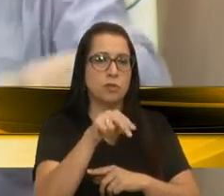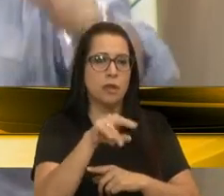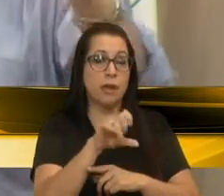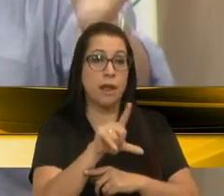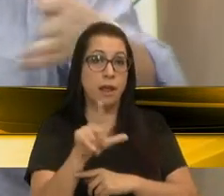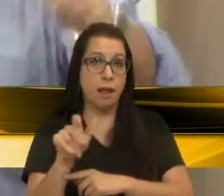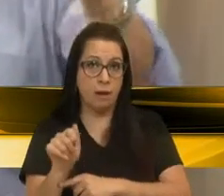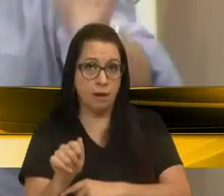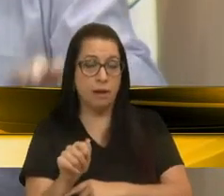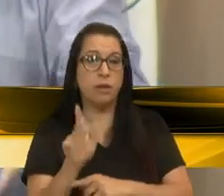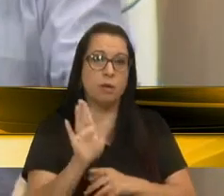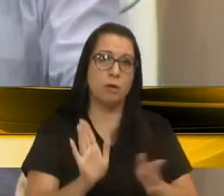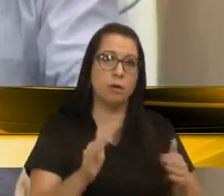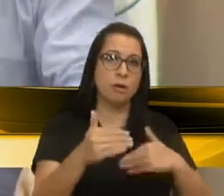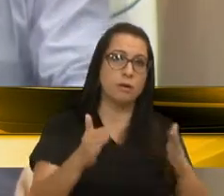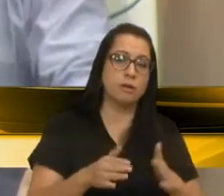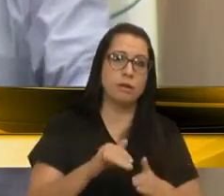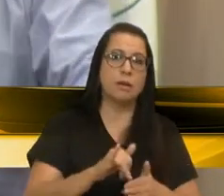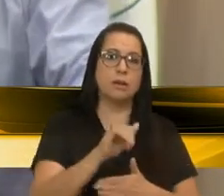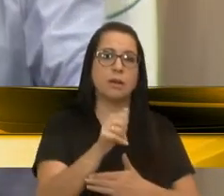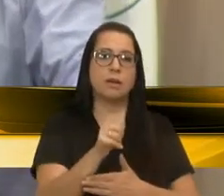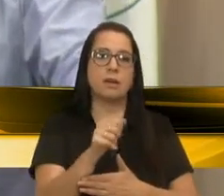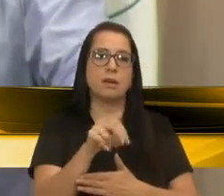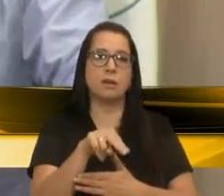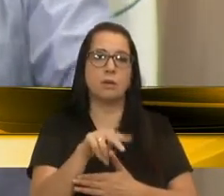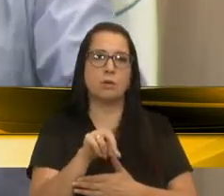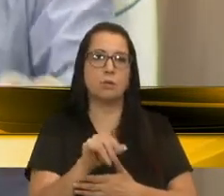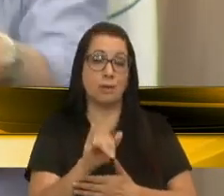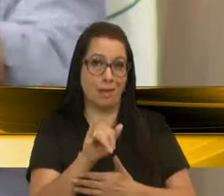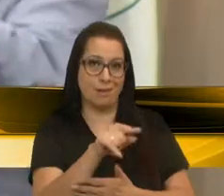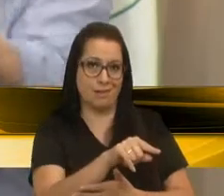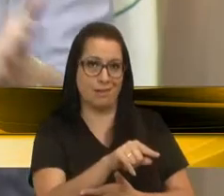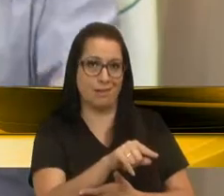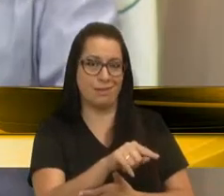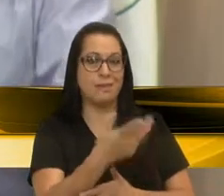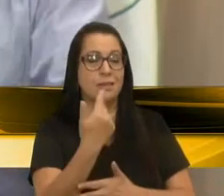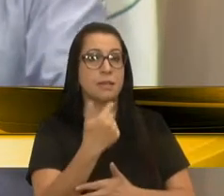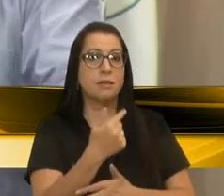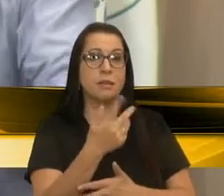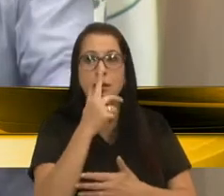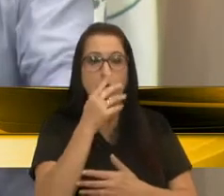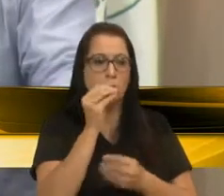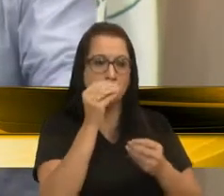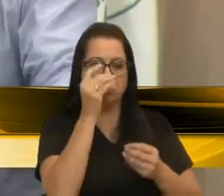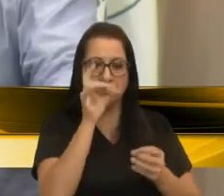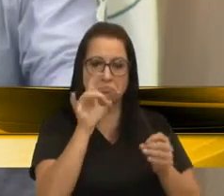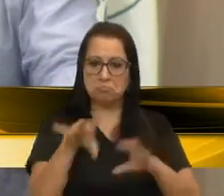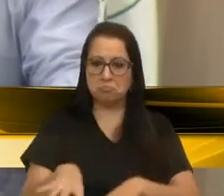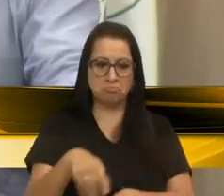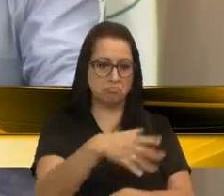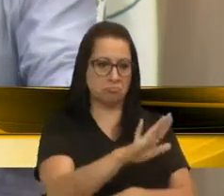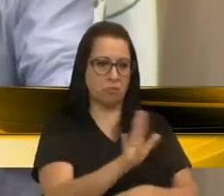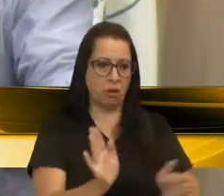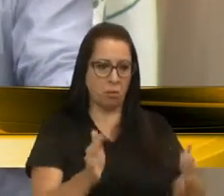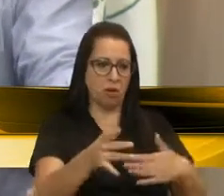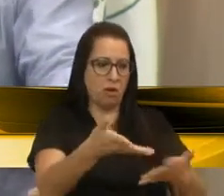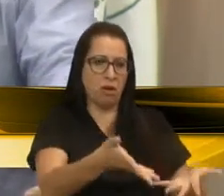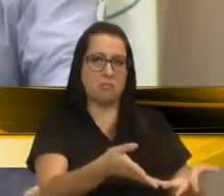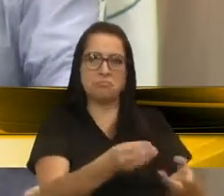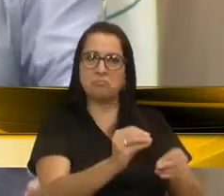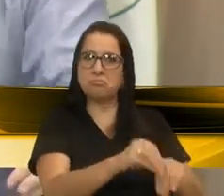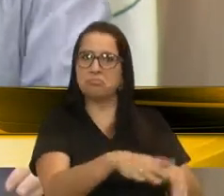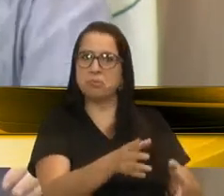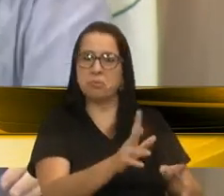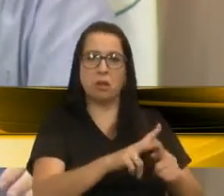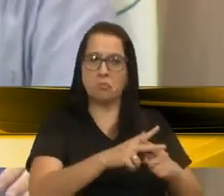que agora pegou o tanque da Hyundai, né? E que, lamentavelmente, está lá abandonado. É o maior tanque de detenção.